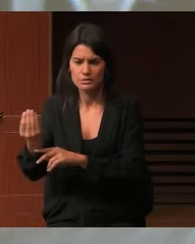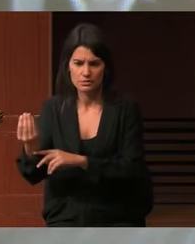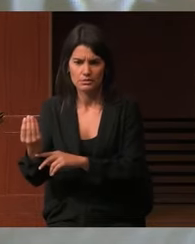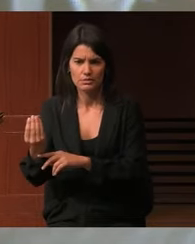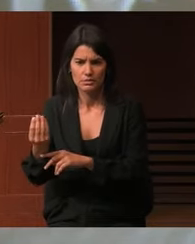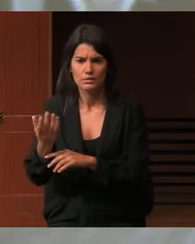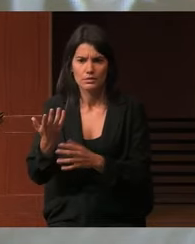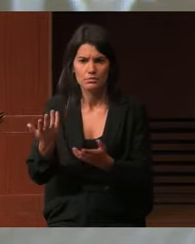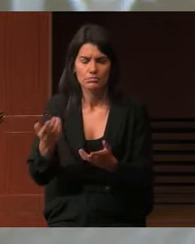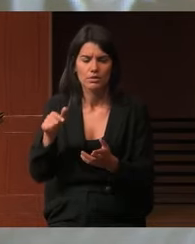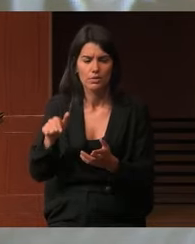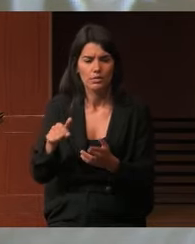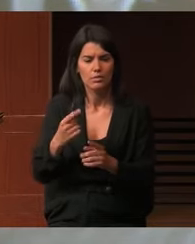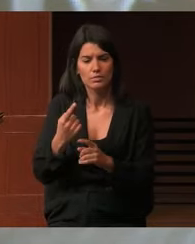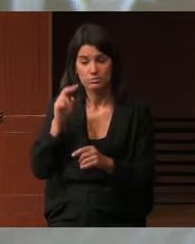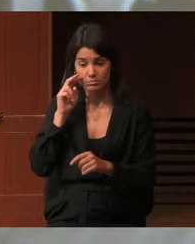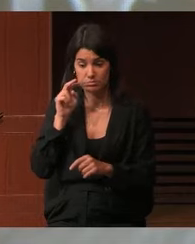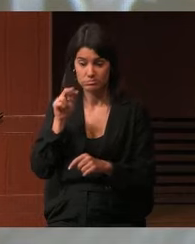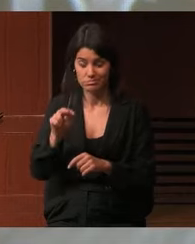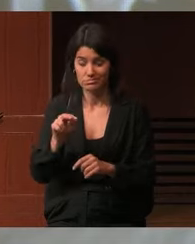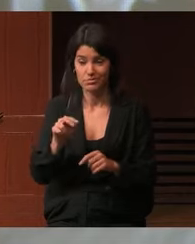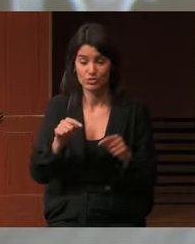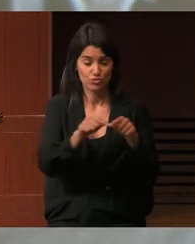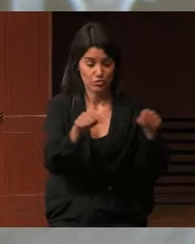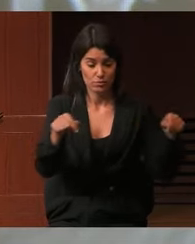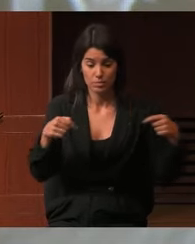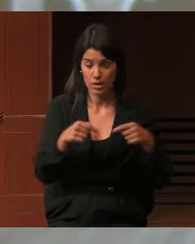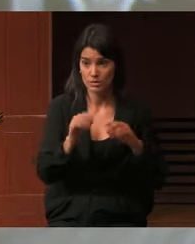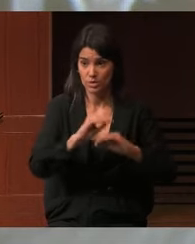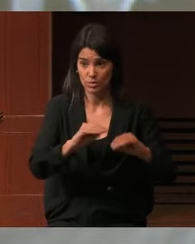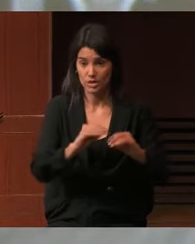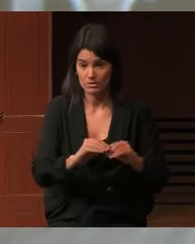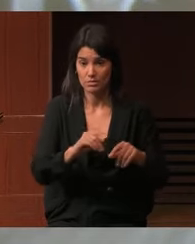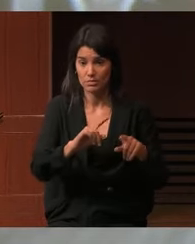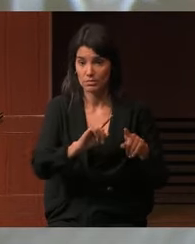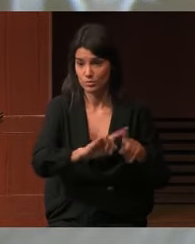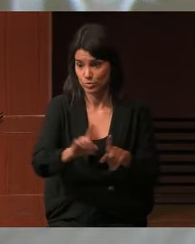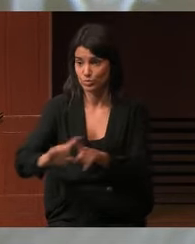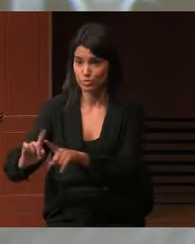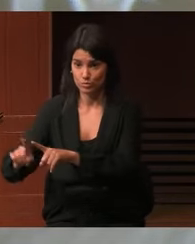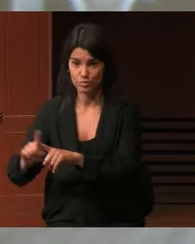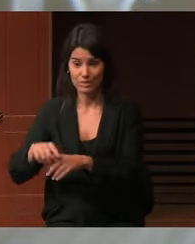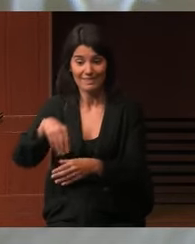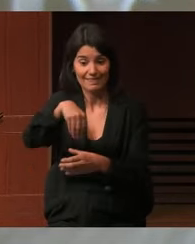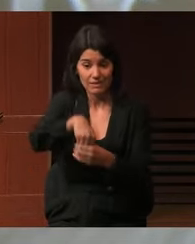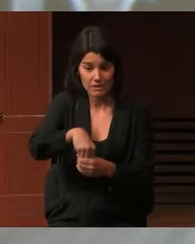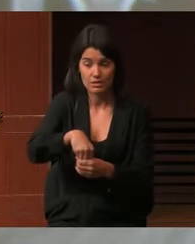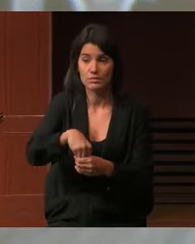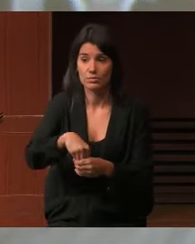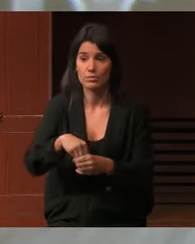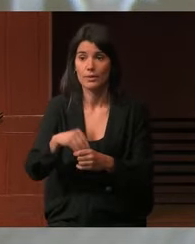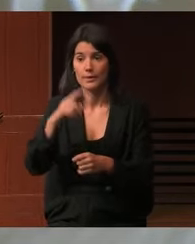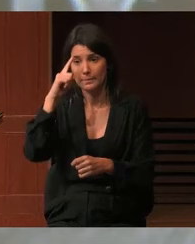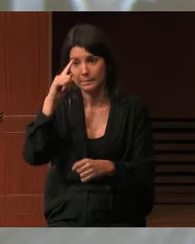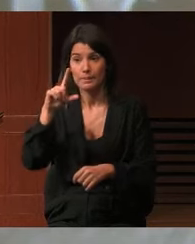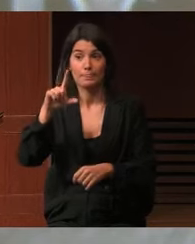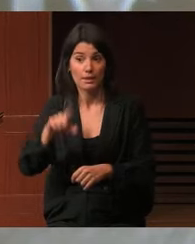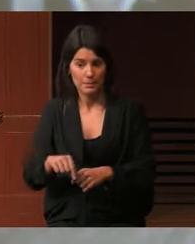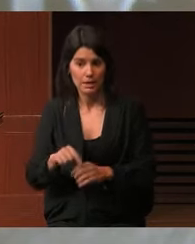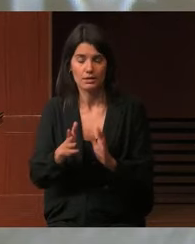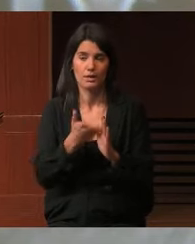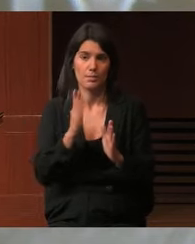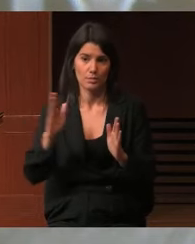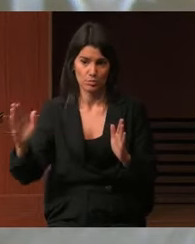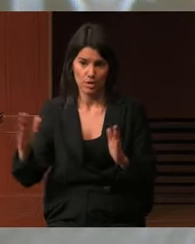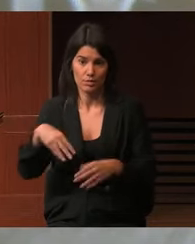olharmos para aquilo que acontece dentro dos vários espaços educativos e dentro deles considerarmos também as bibliotecas,